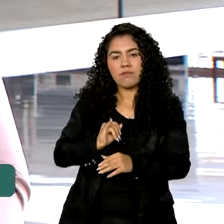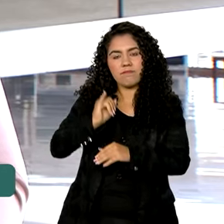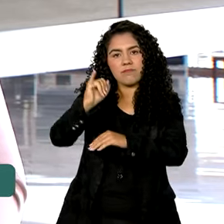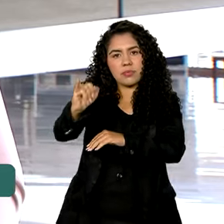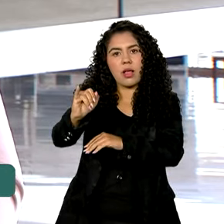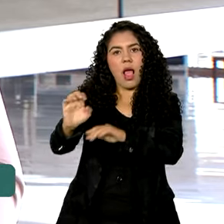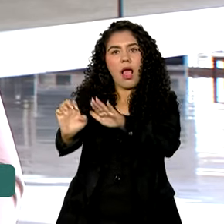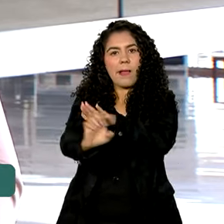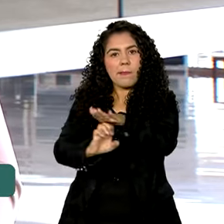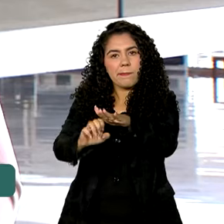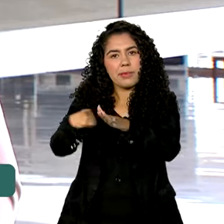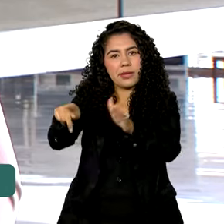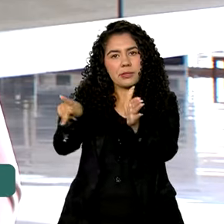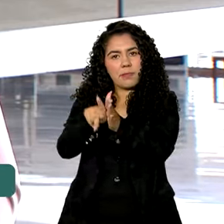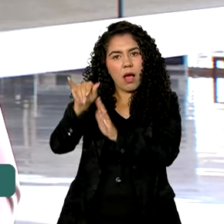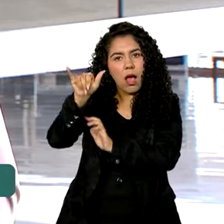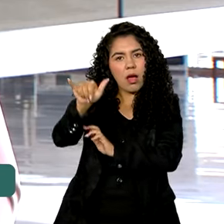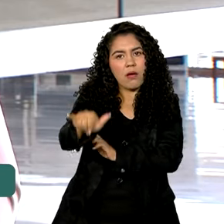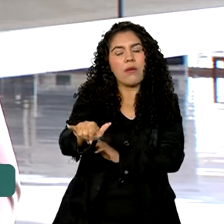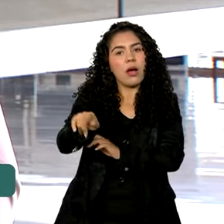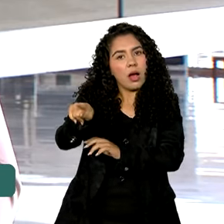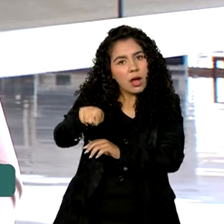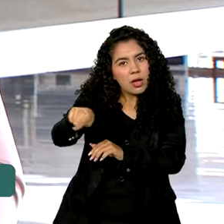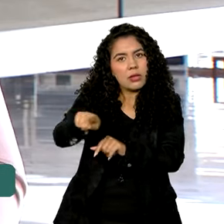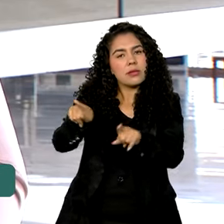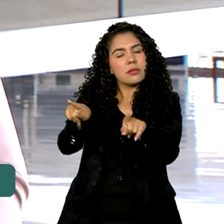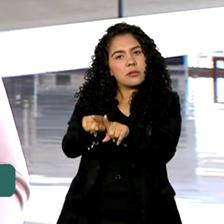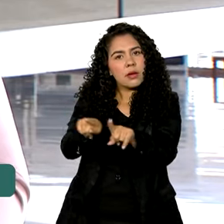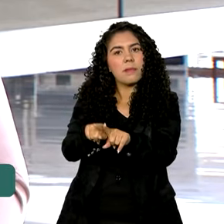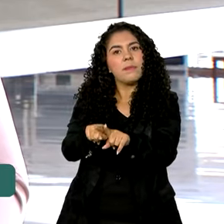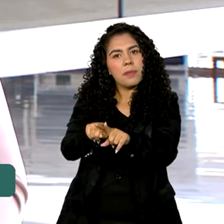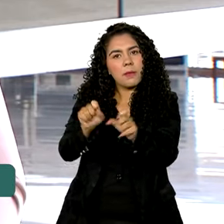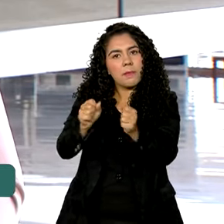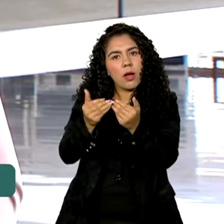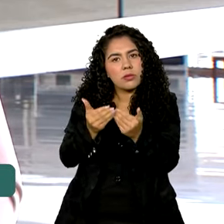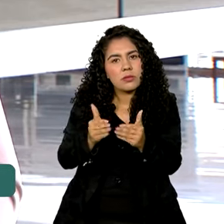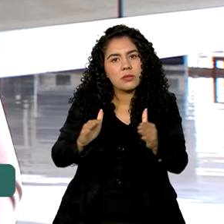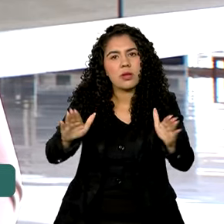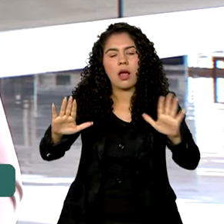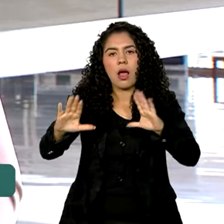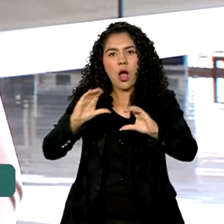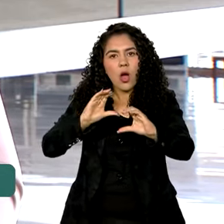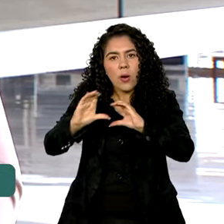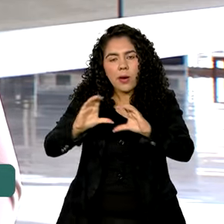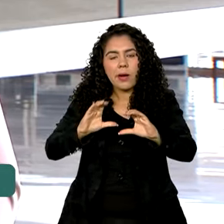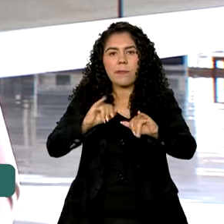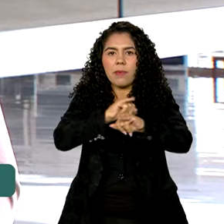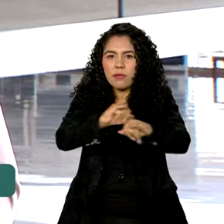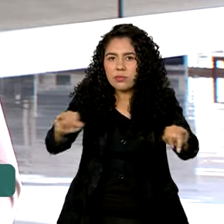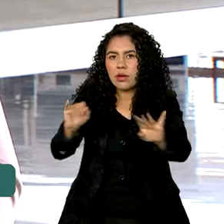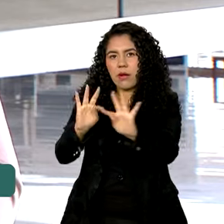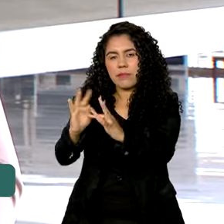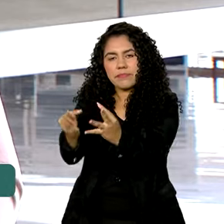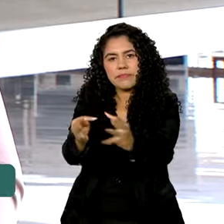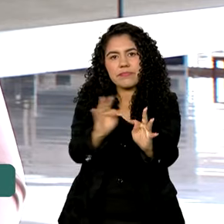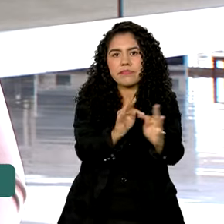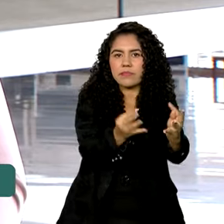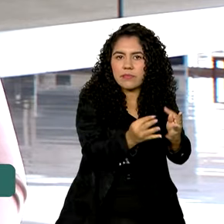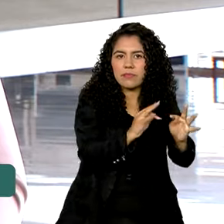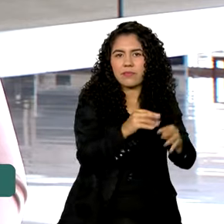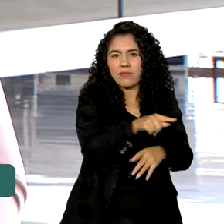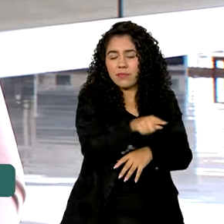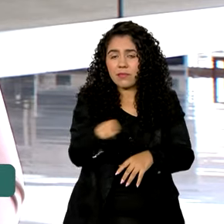é a antiga Passaredo para que elas para que a companhia amplie os canais de atendimento a essas famílias a essas as famílias dessas